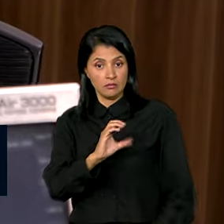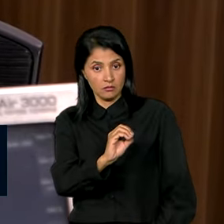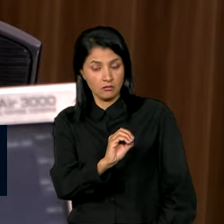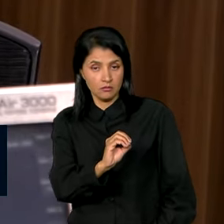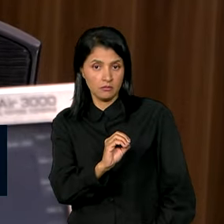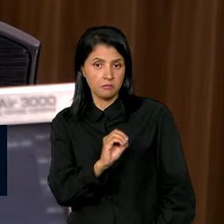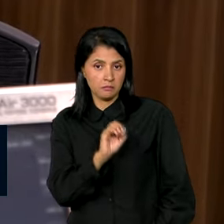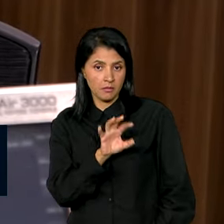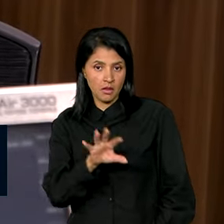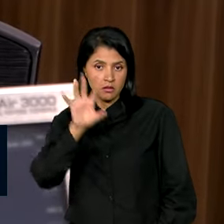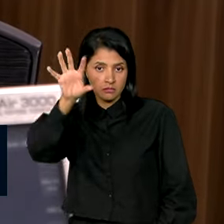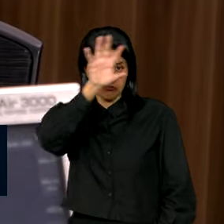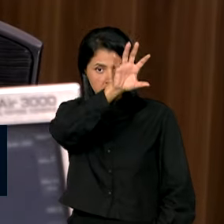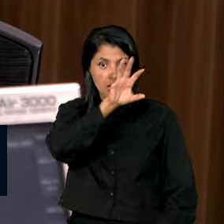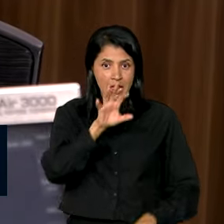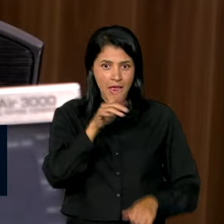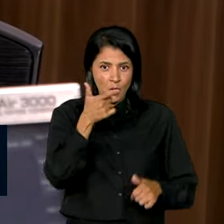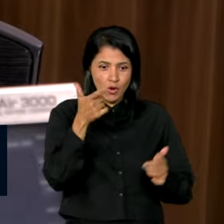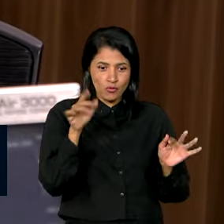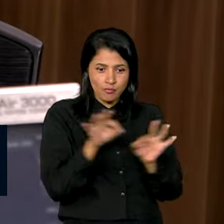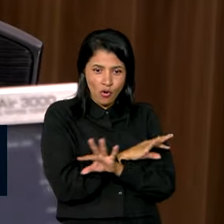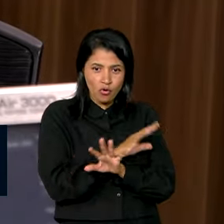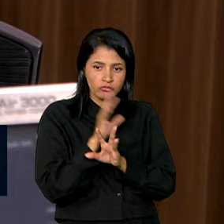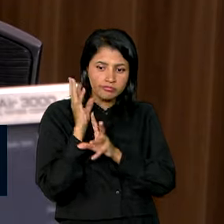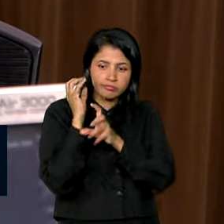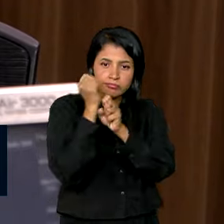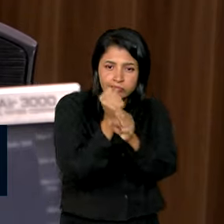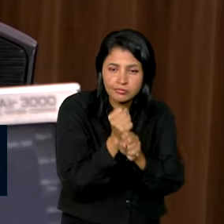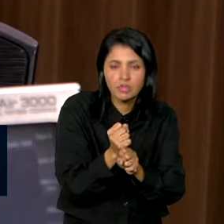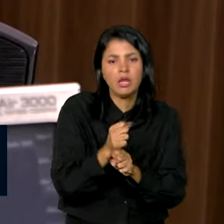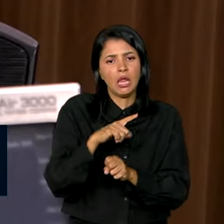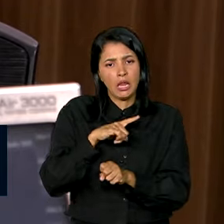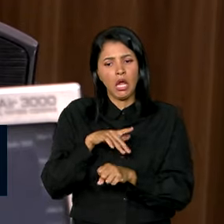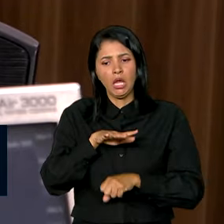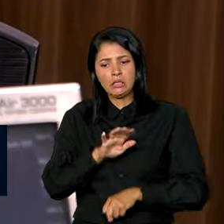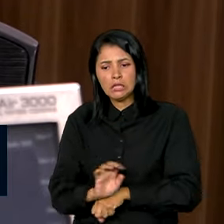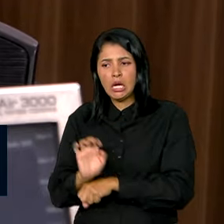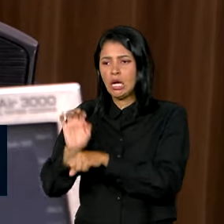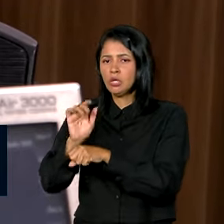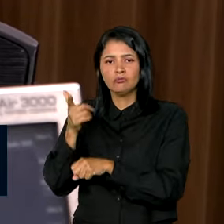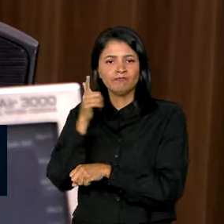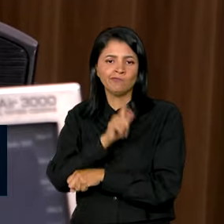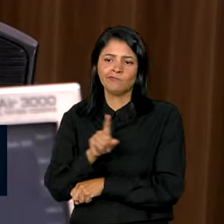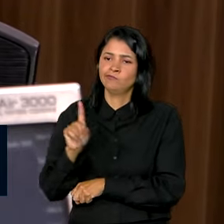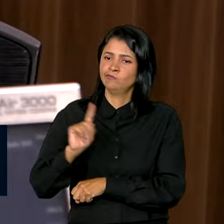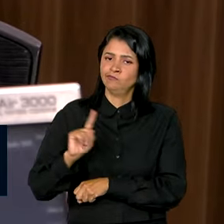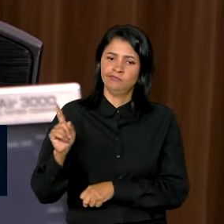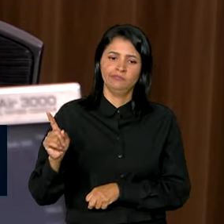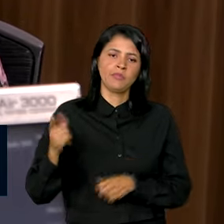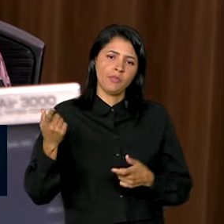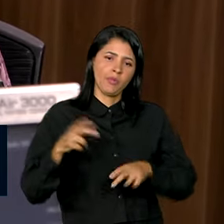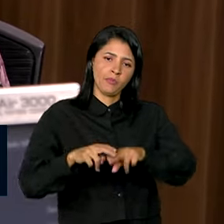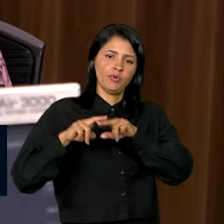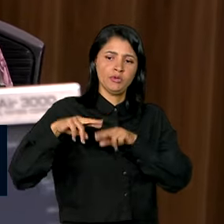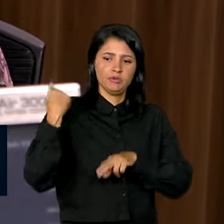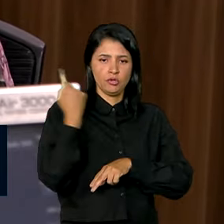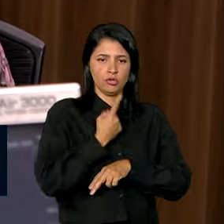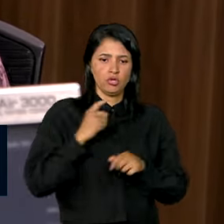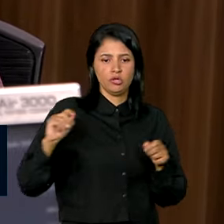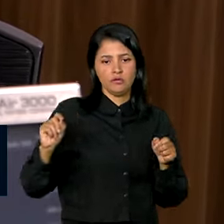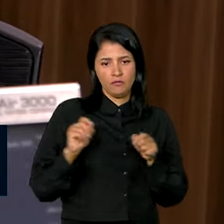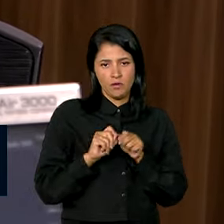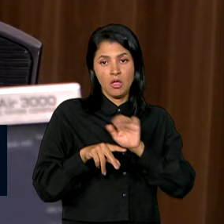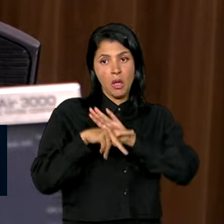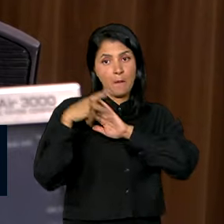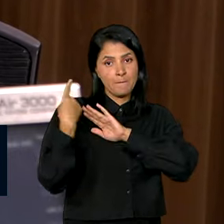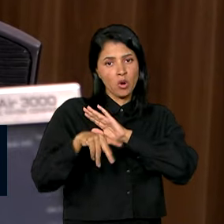a gente fez o balanço final, existem estados inteiros que não foram contemplados. Por isso que a gente resolveu fazer um